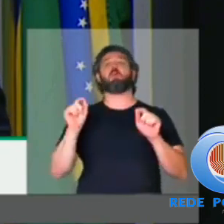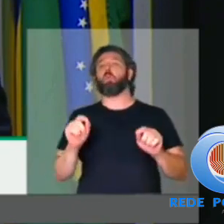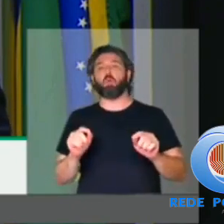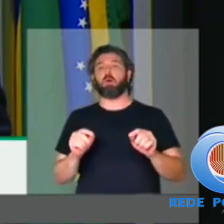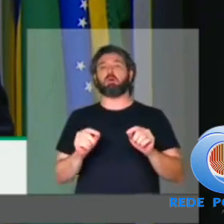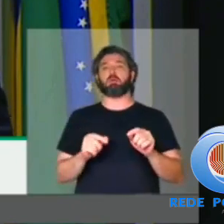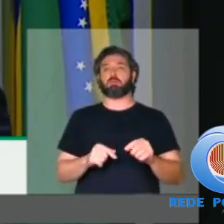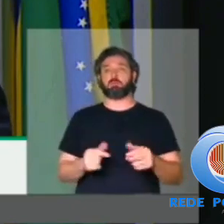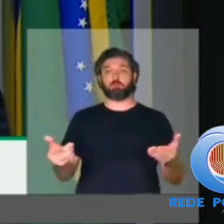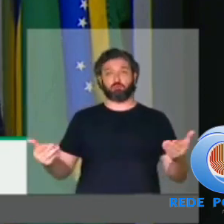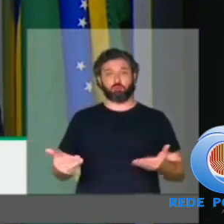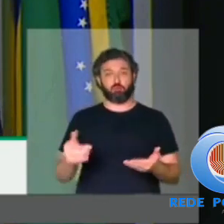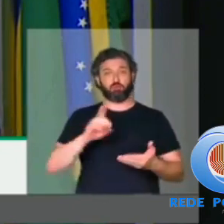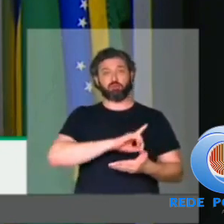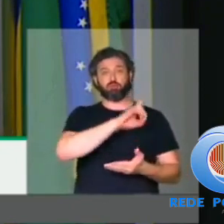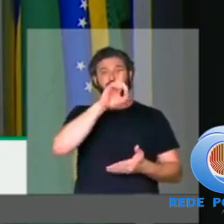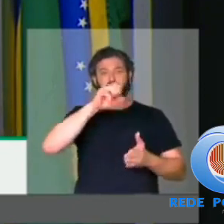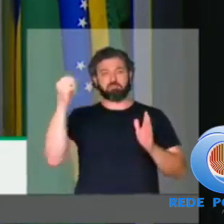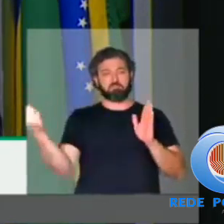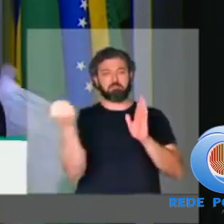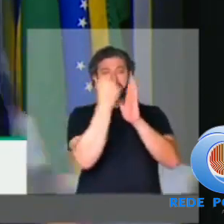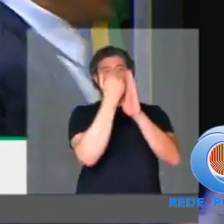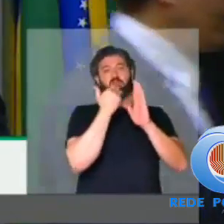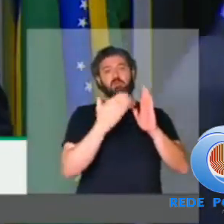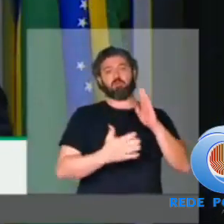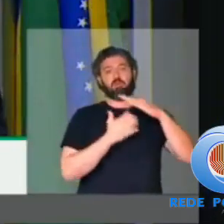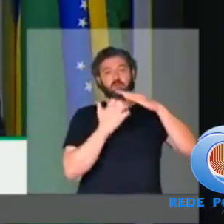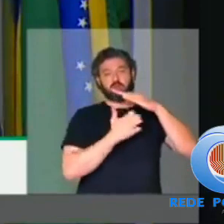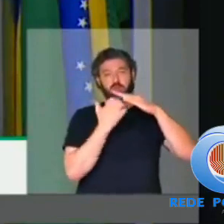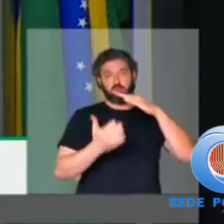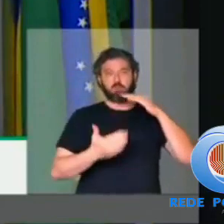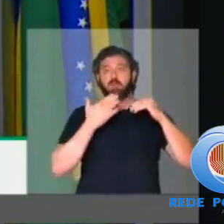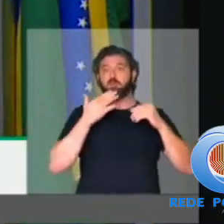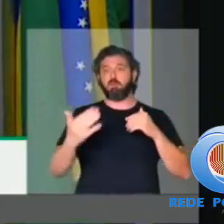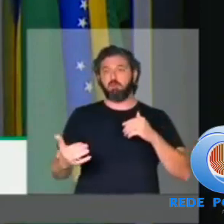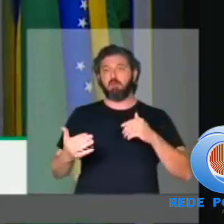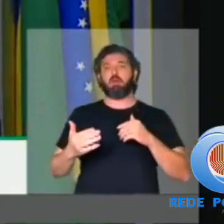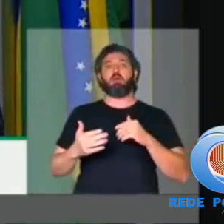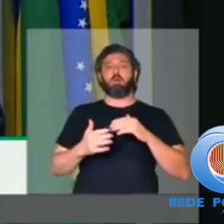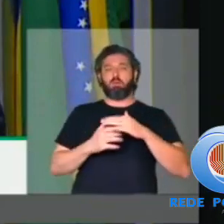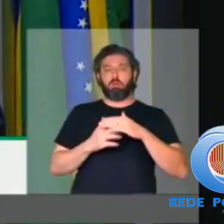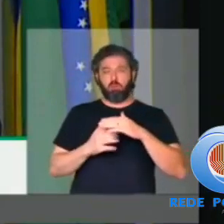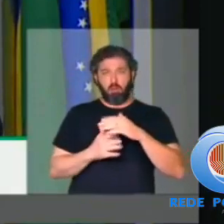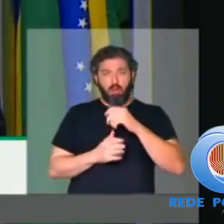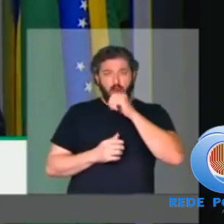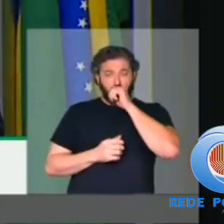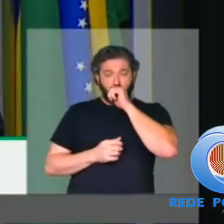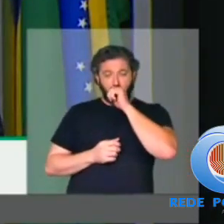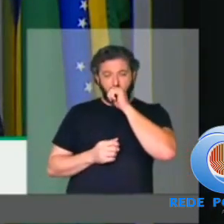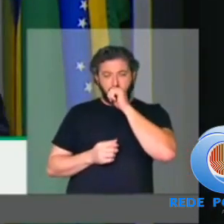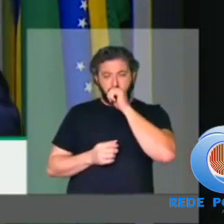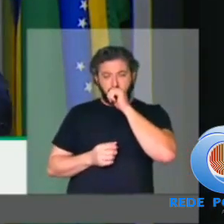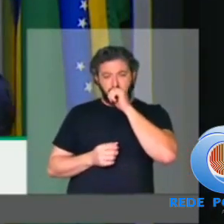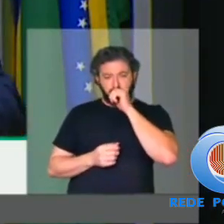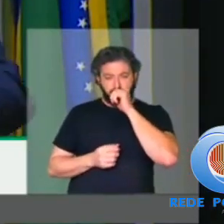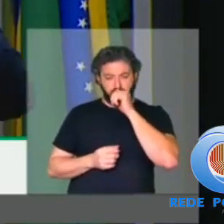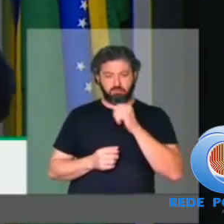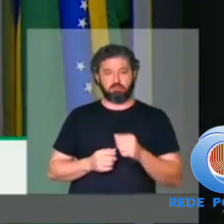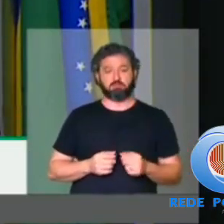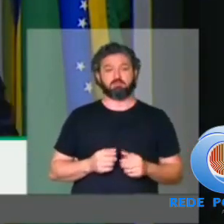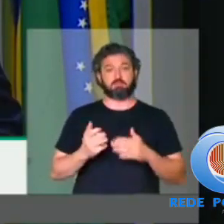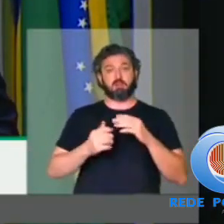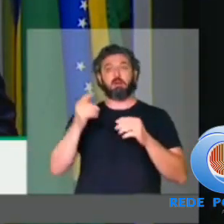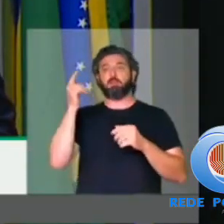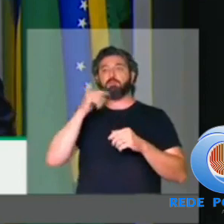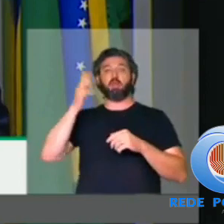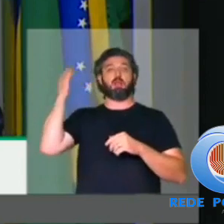façamos desse dia um marco para micro e pequena empresa, para as empresas de baixo risco, para que elas possam ter a agilidade